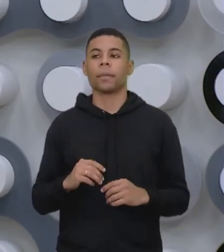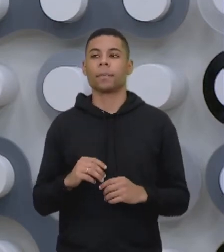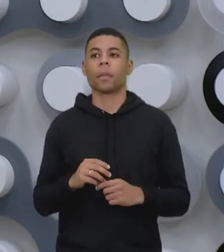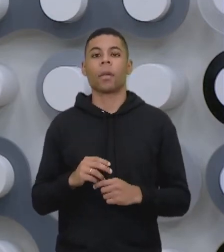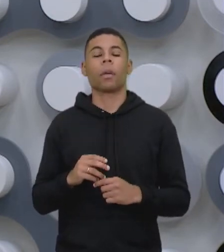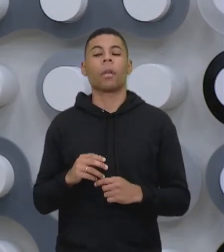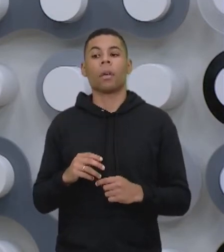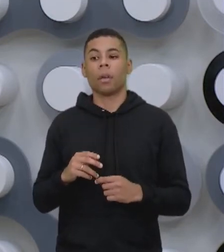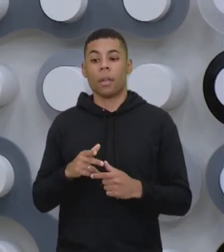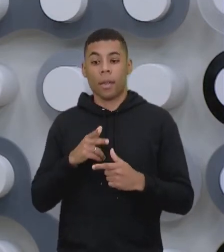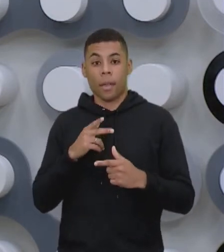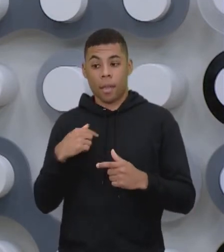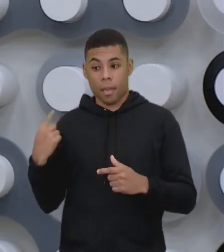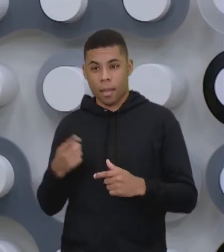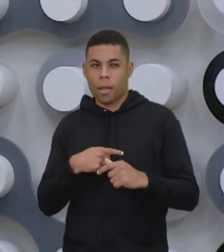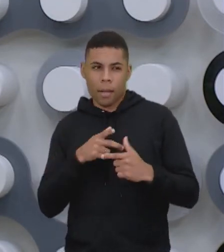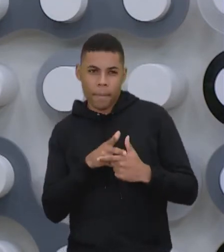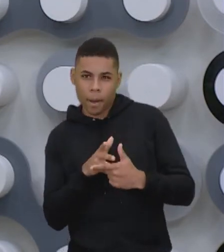Quanto mais